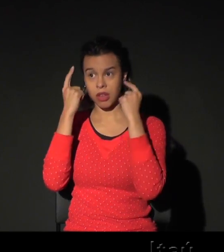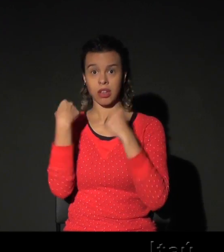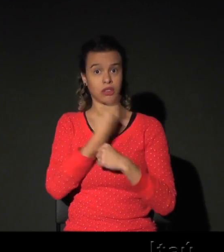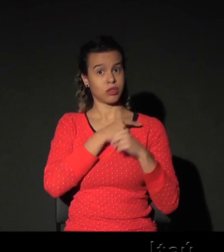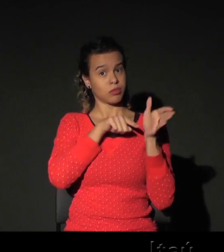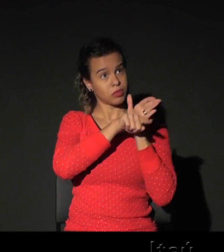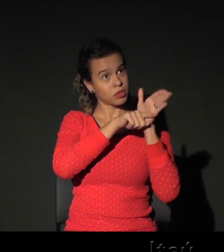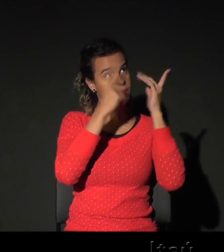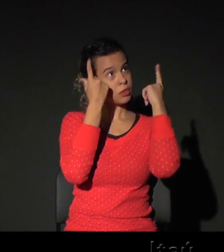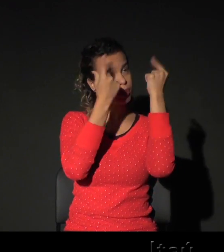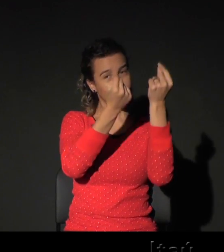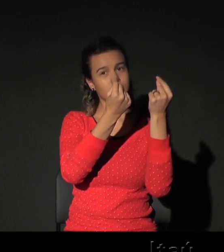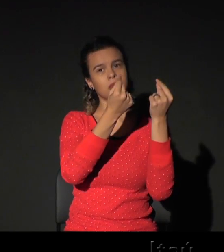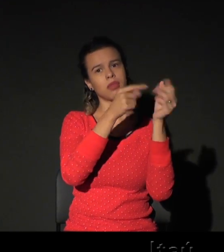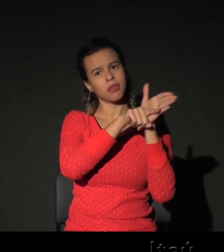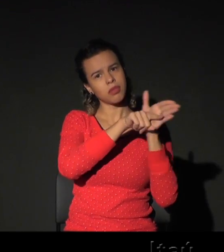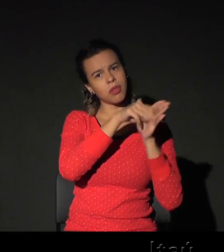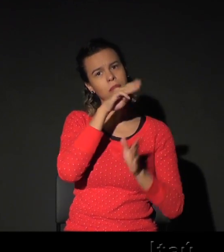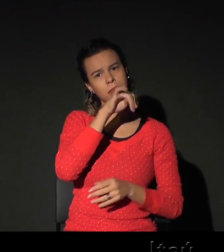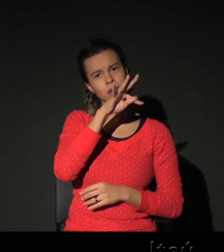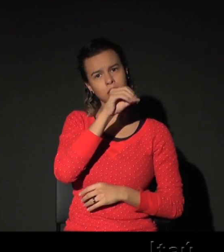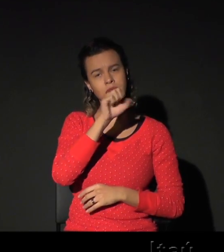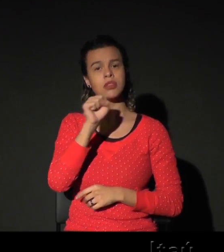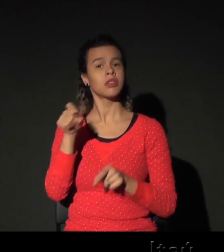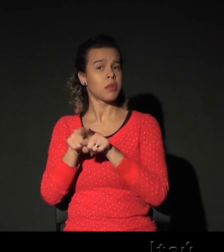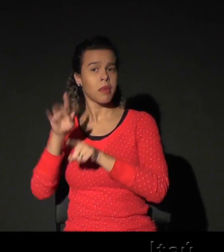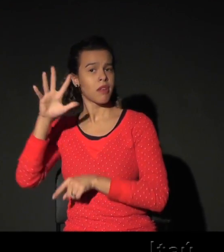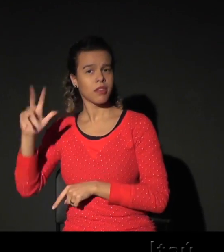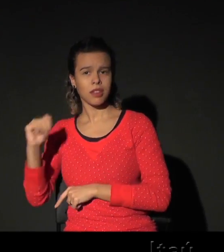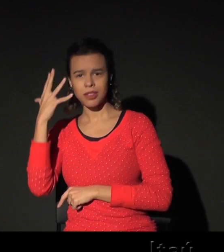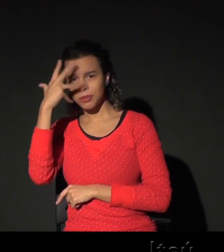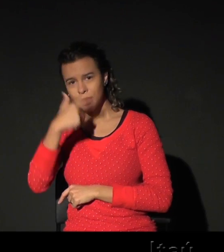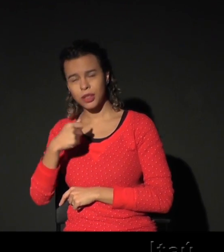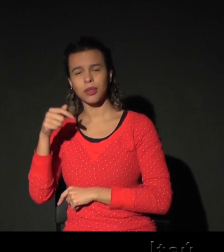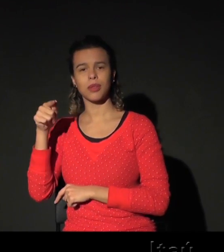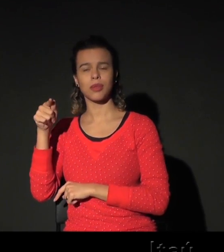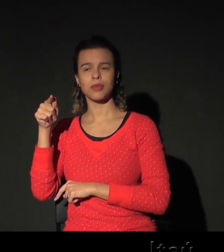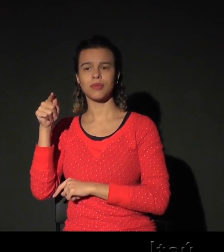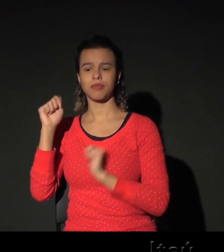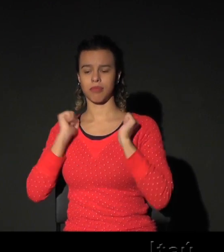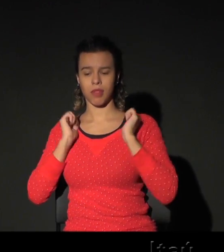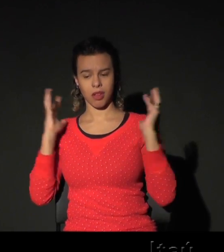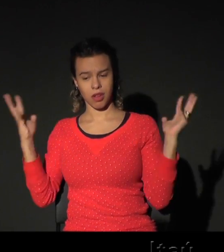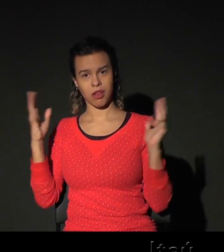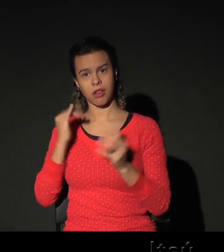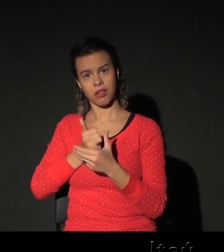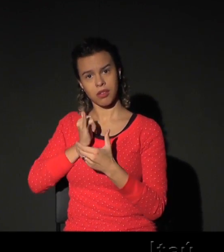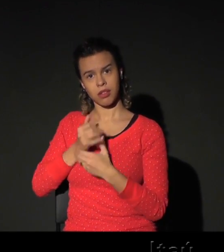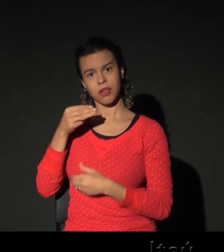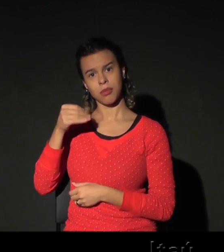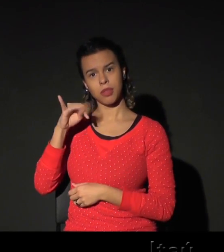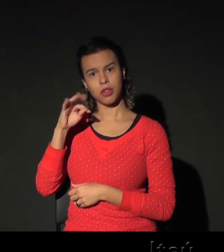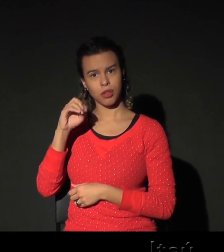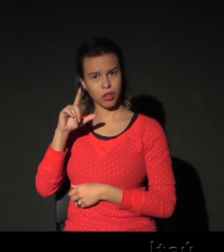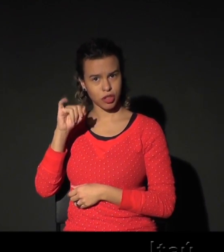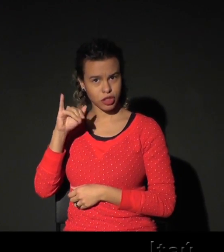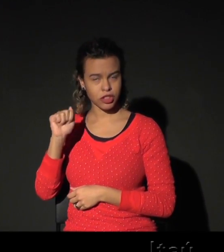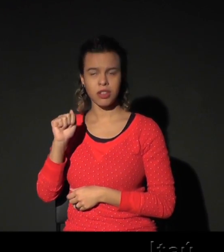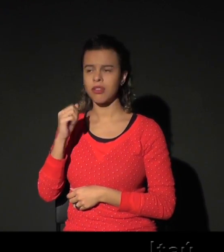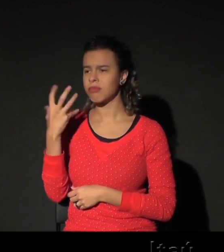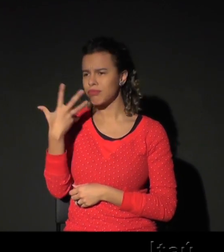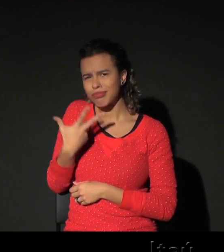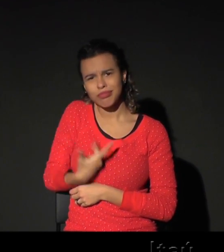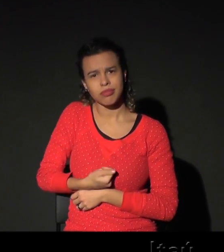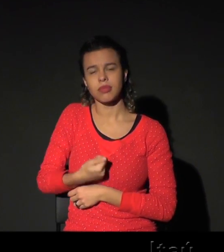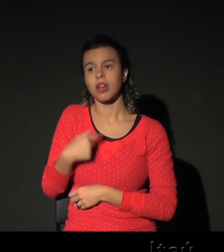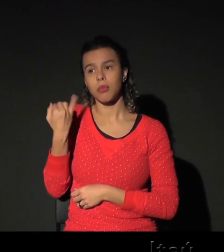mitos africanos são lindíssimos né também a a mitologia dos orixa uma mitologia Lindíssima o quanto que foi importante